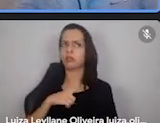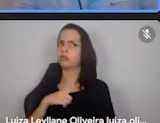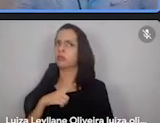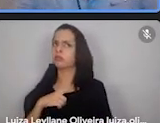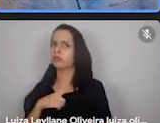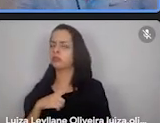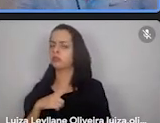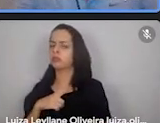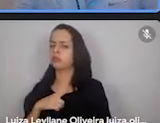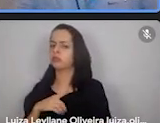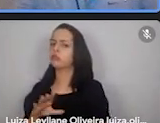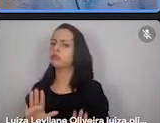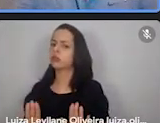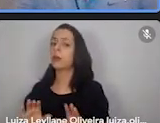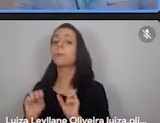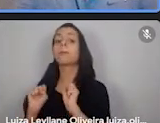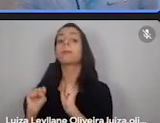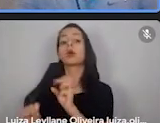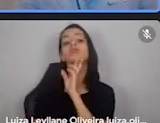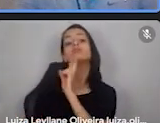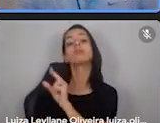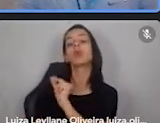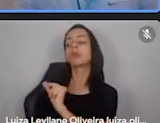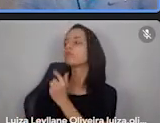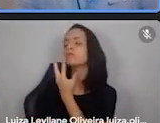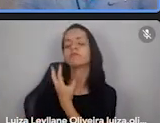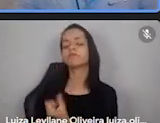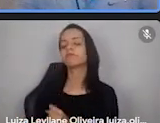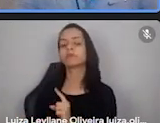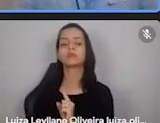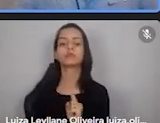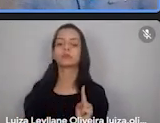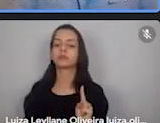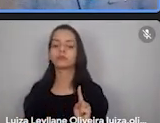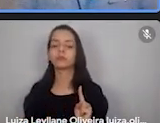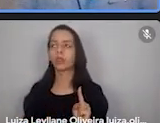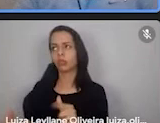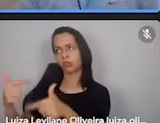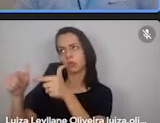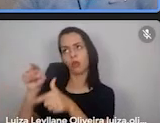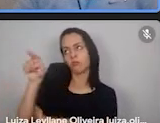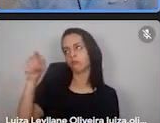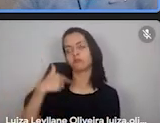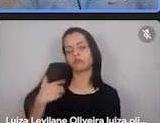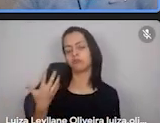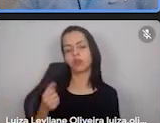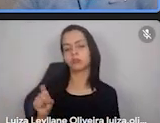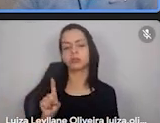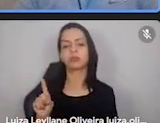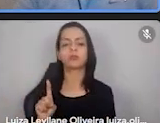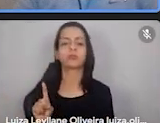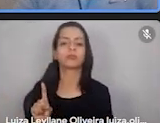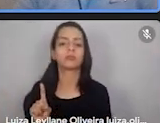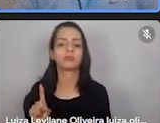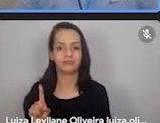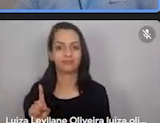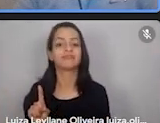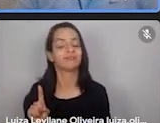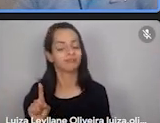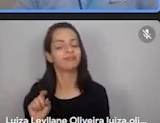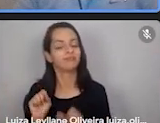quê? Você pode recusar executar aquela atividade.